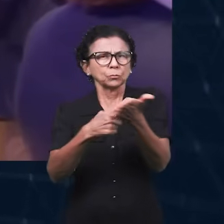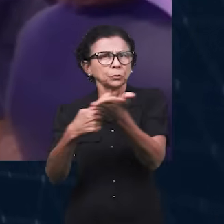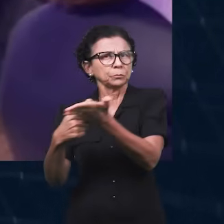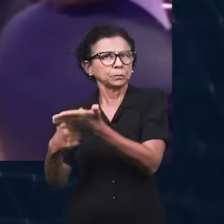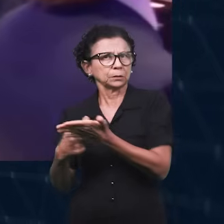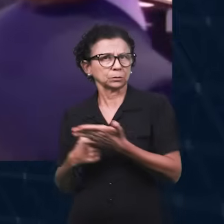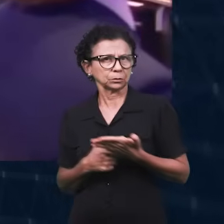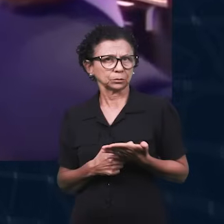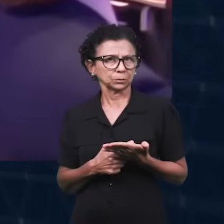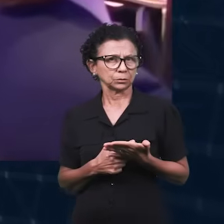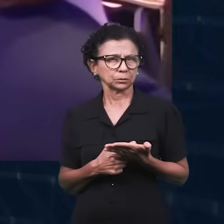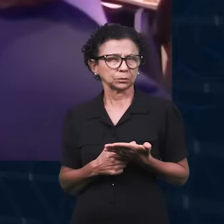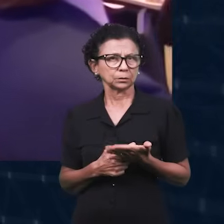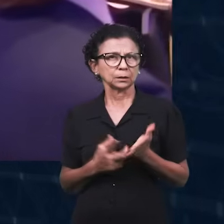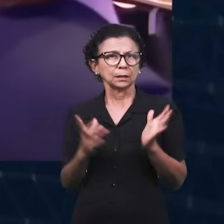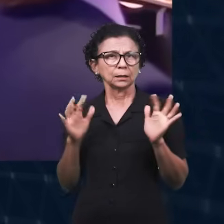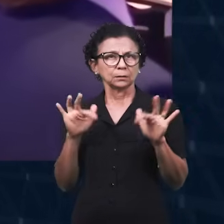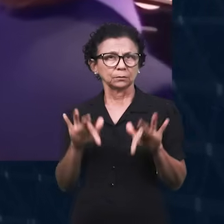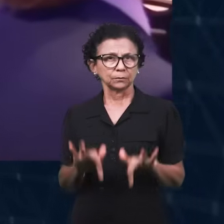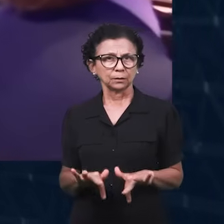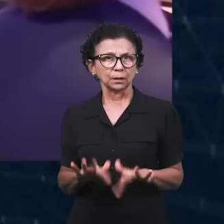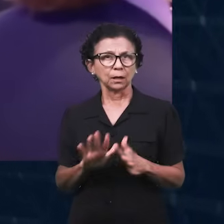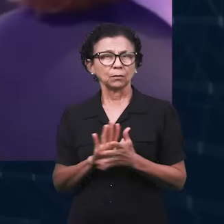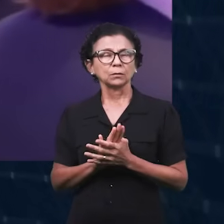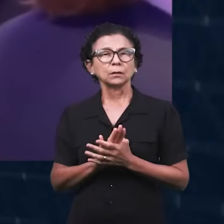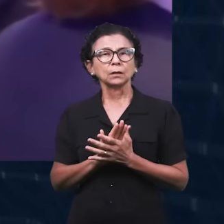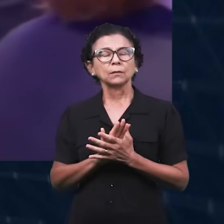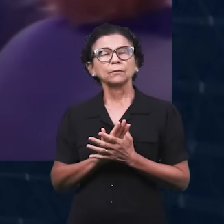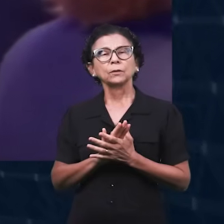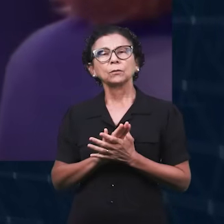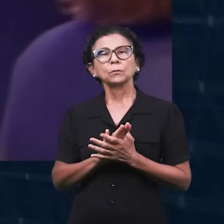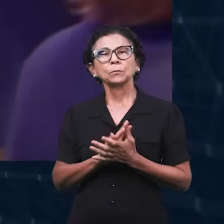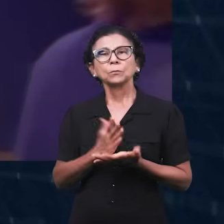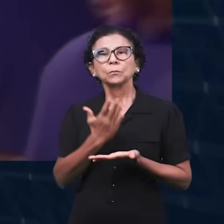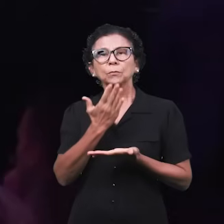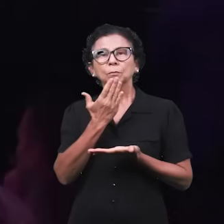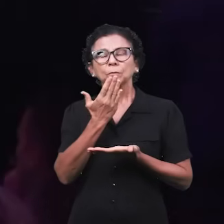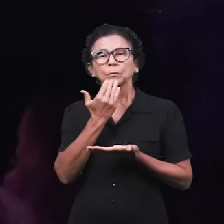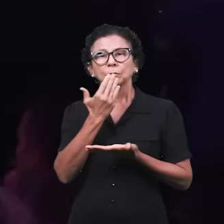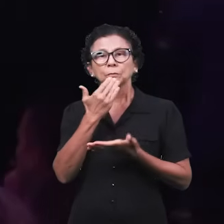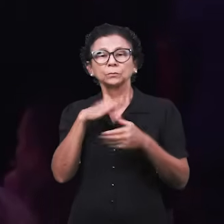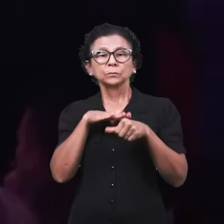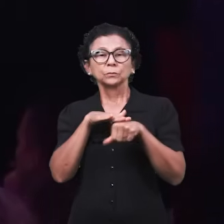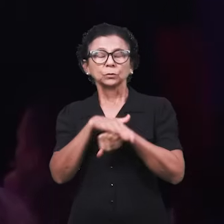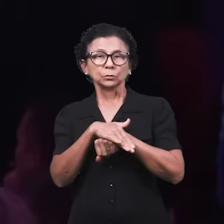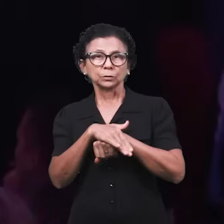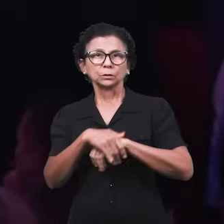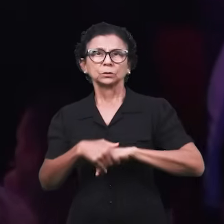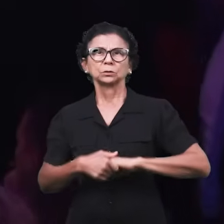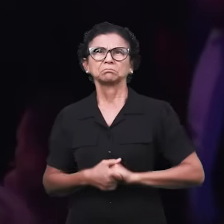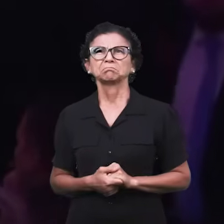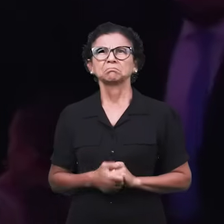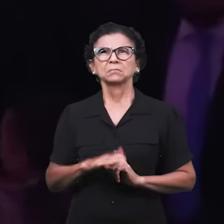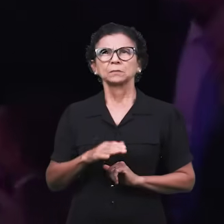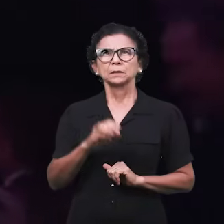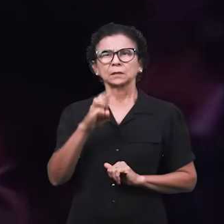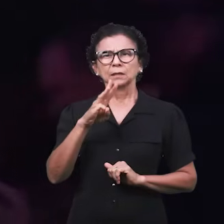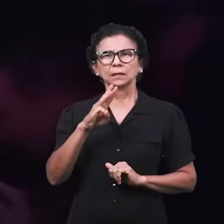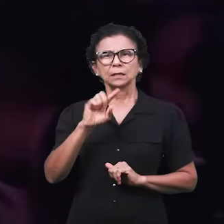Washington Hilton, encerrando assim com um jantar. A organização divulgou a presença de cerca